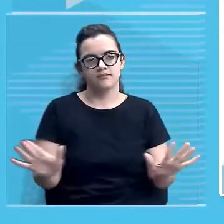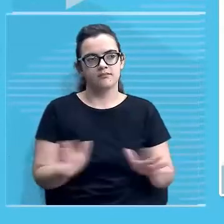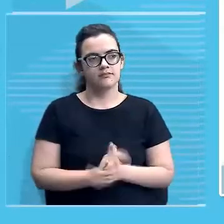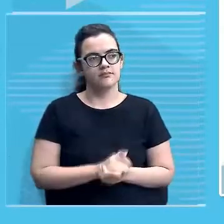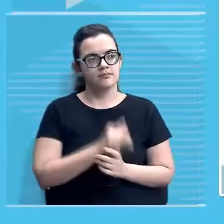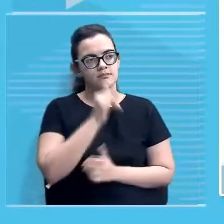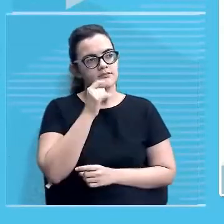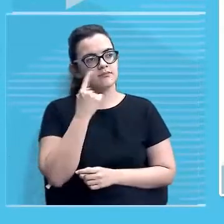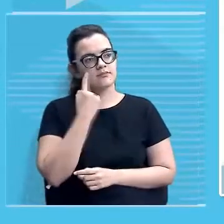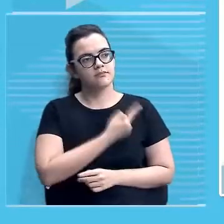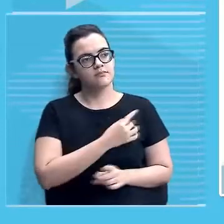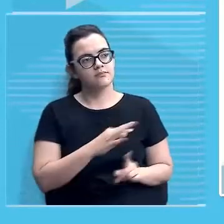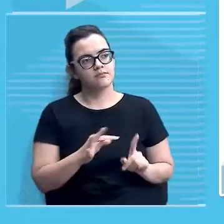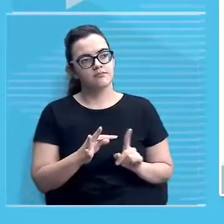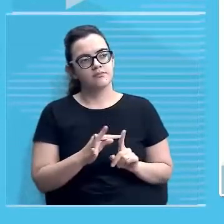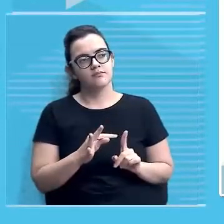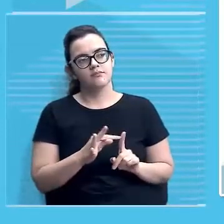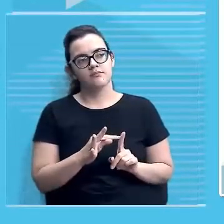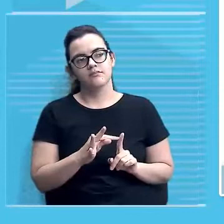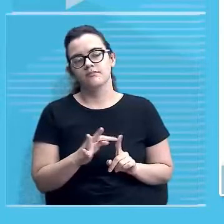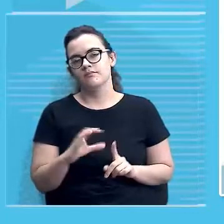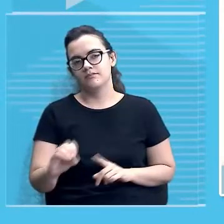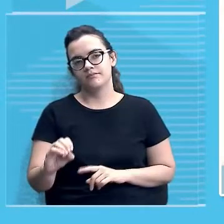Perfeito, jovens?